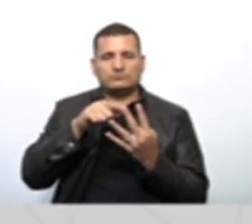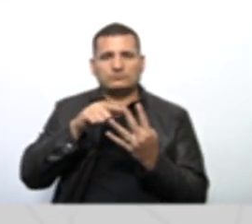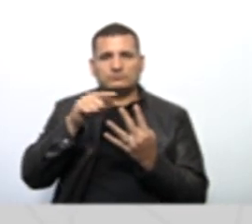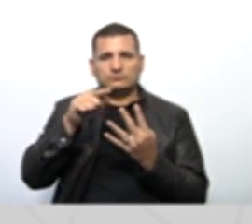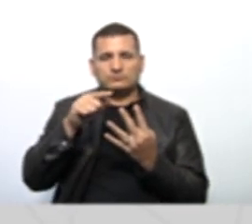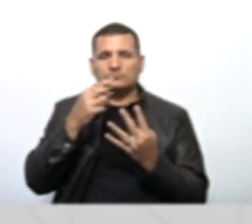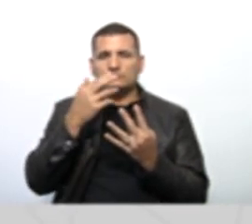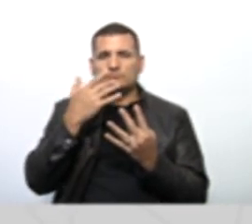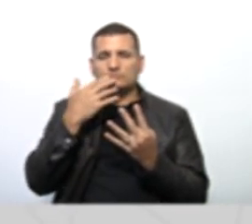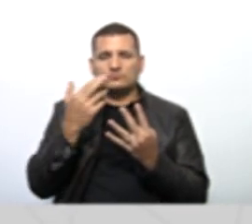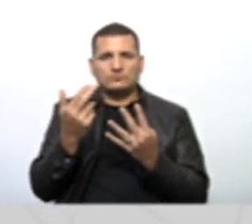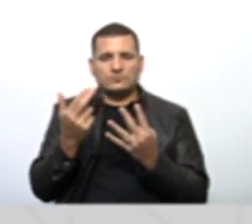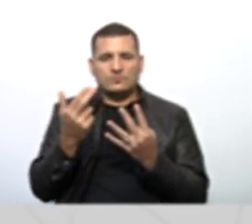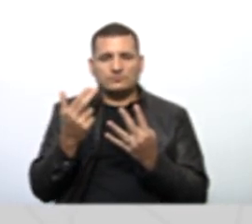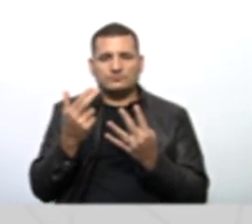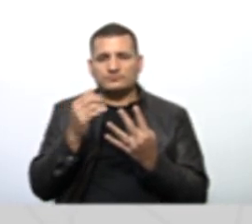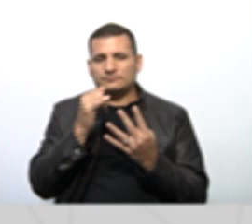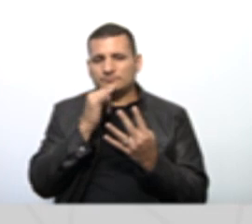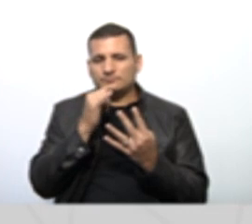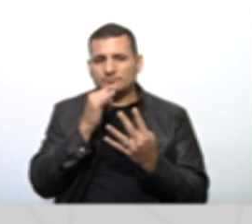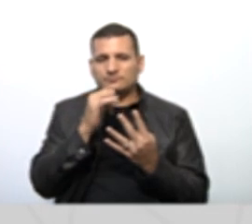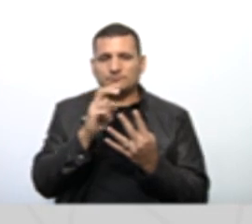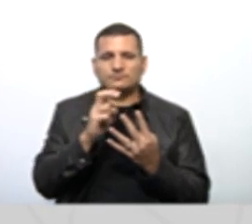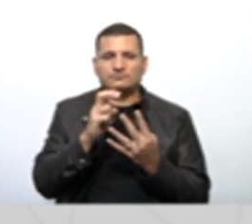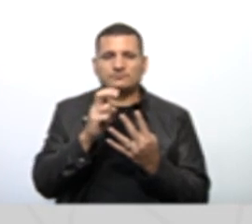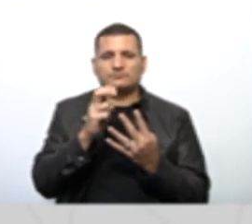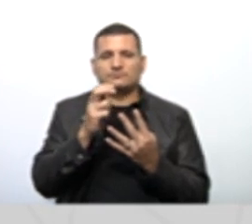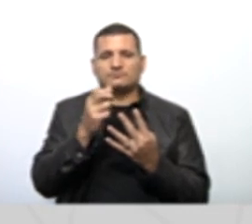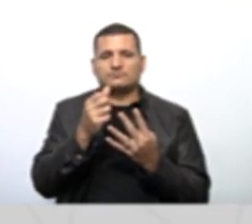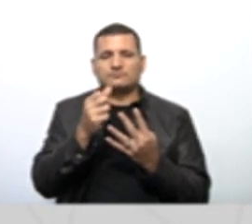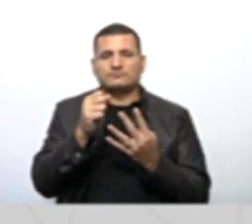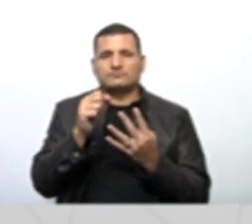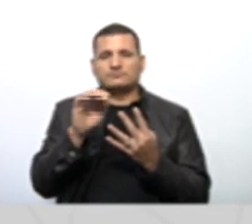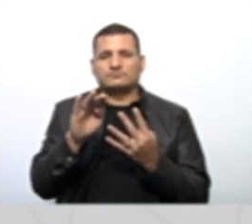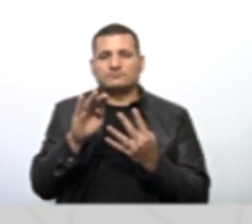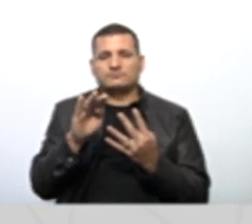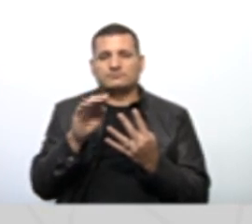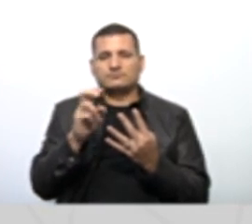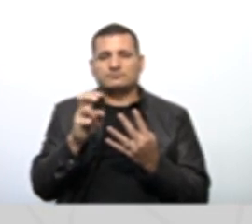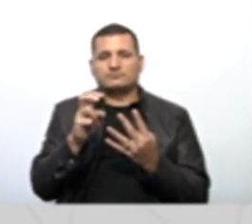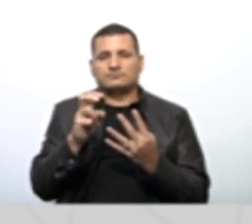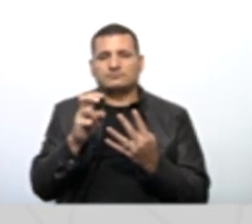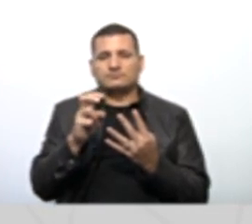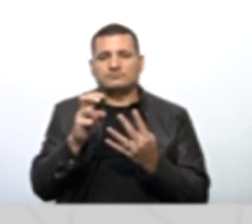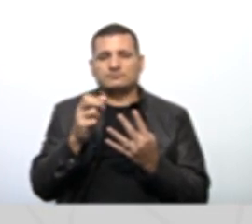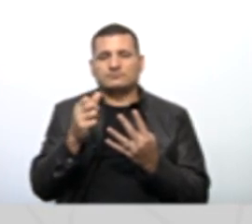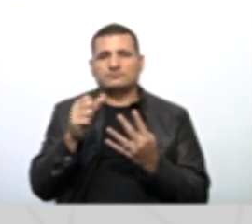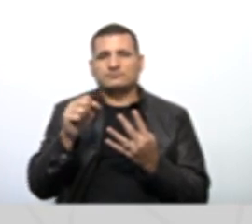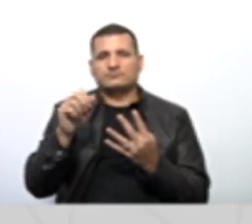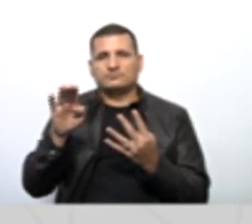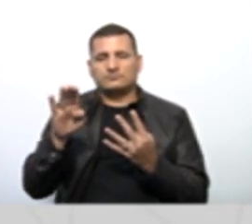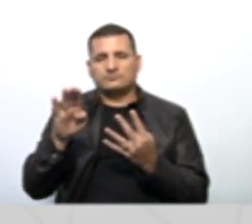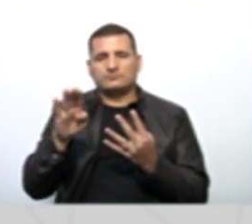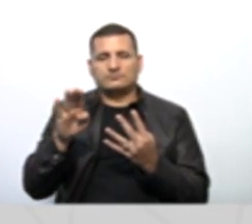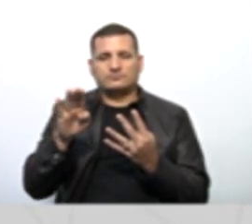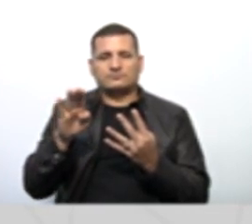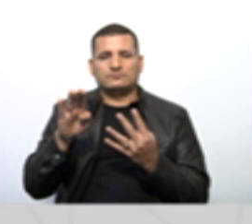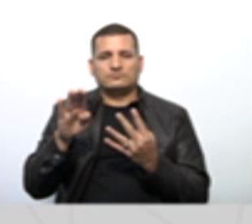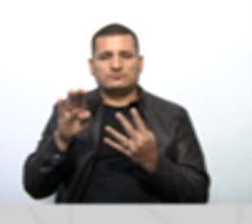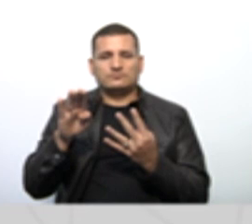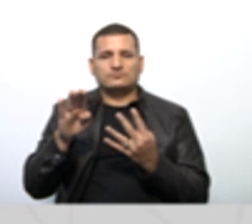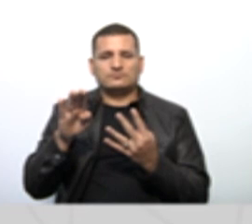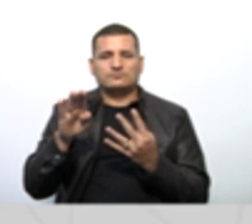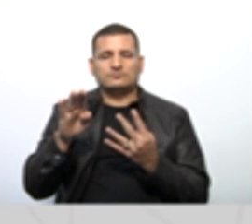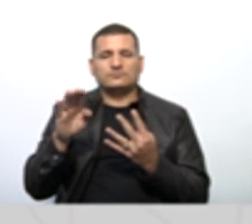mesmas cores exemplo 58 bi de um lado e 568 bd outro eles servem para o que